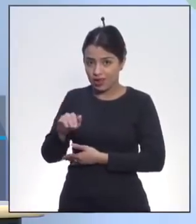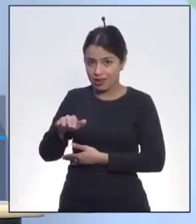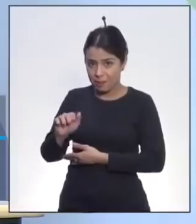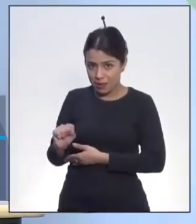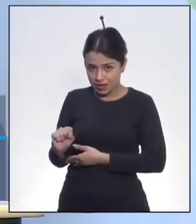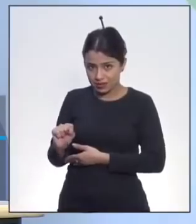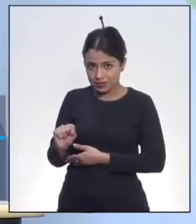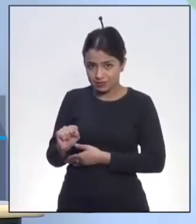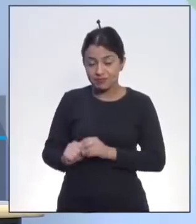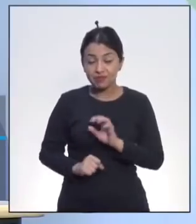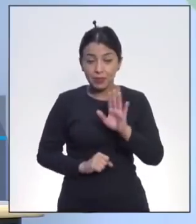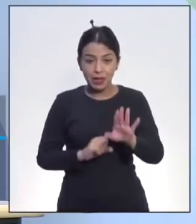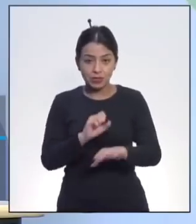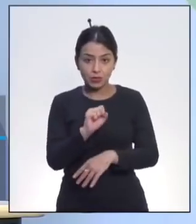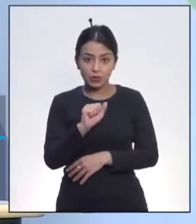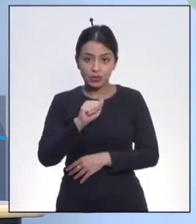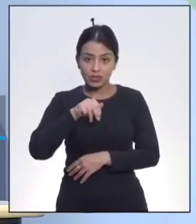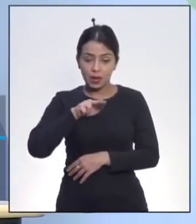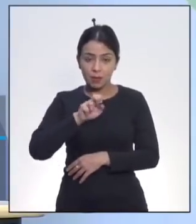o Samuel, ele disse que são